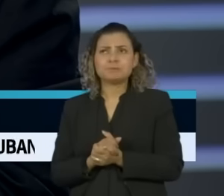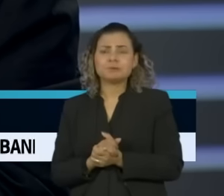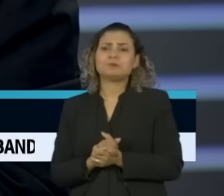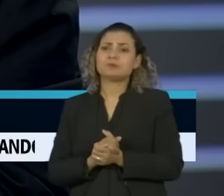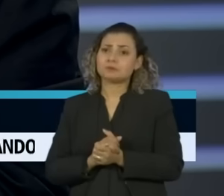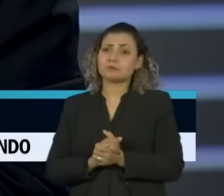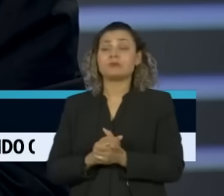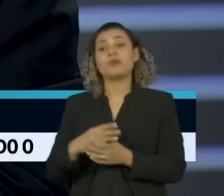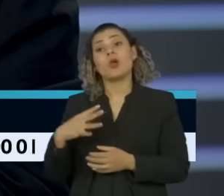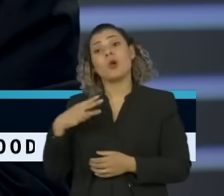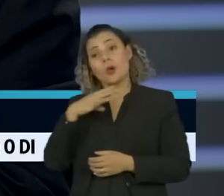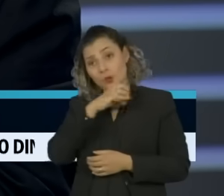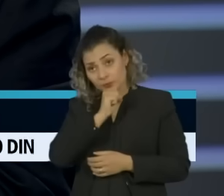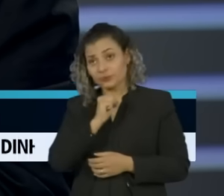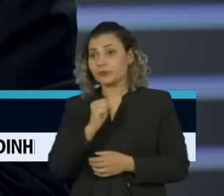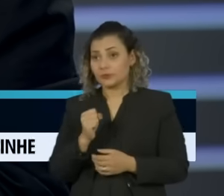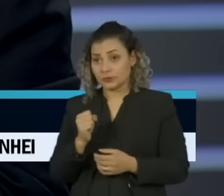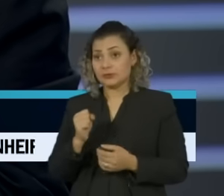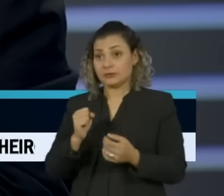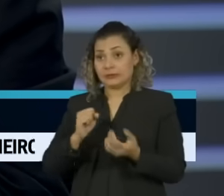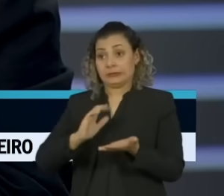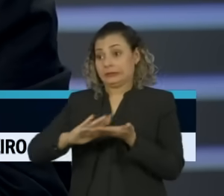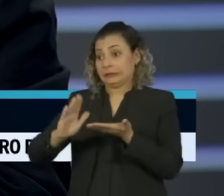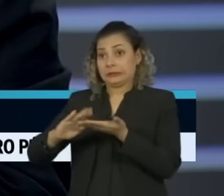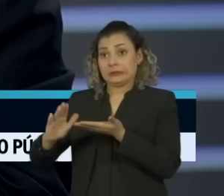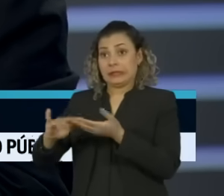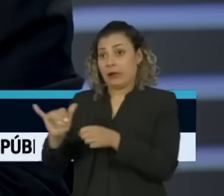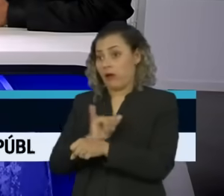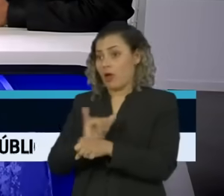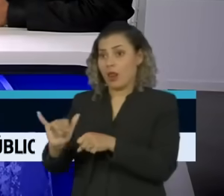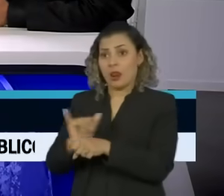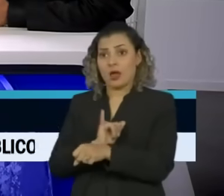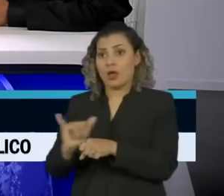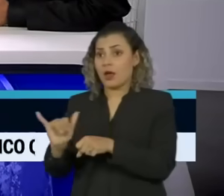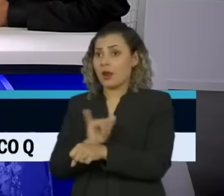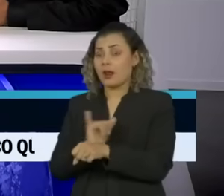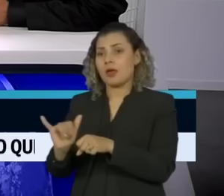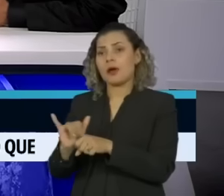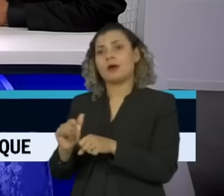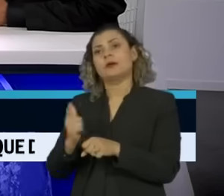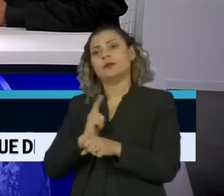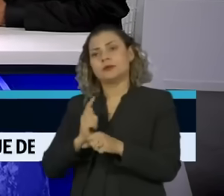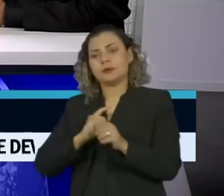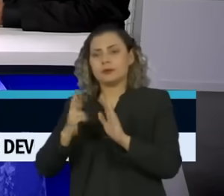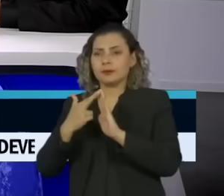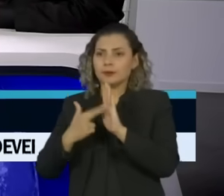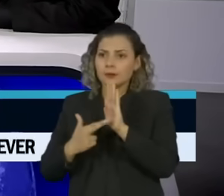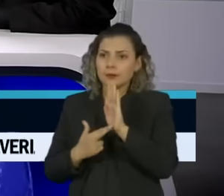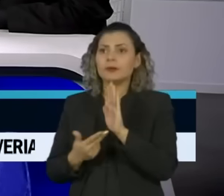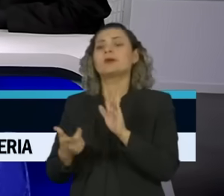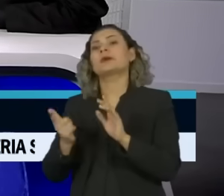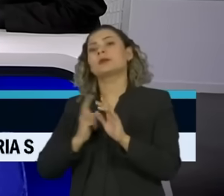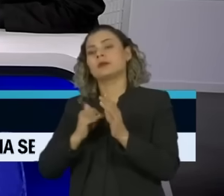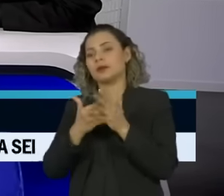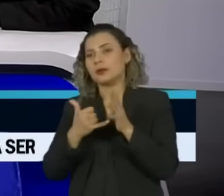é claro que epidemia, a gente tem técnica para enfrentar, a gente tem protocolo, a gente tem respirador e não tinha na época da